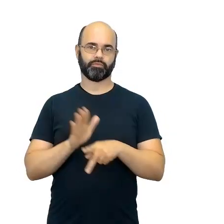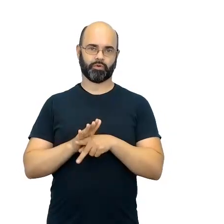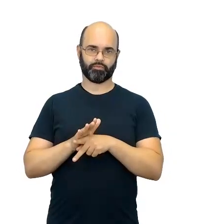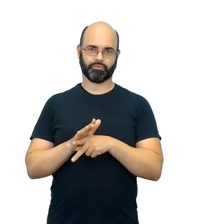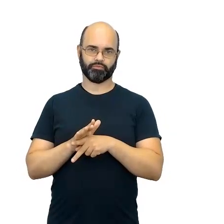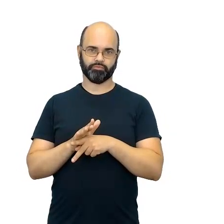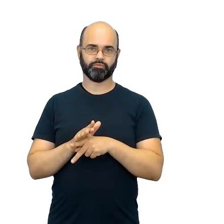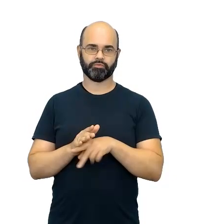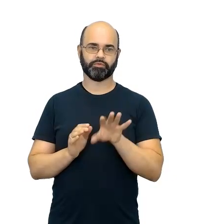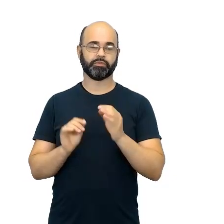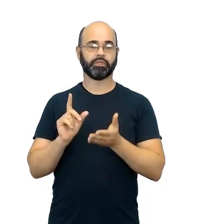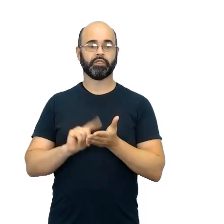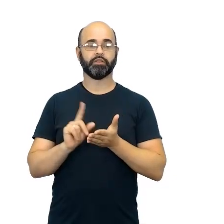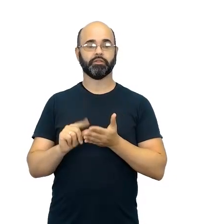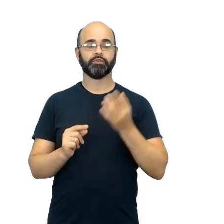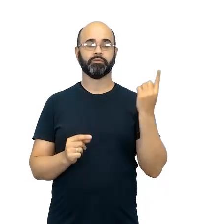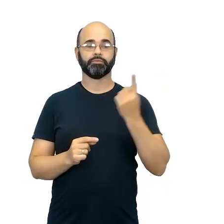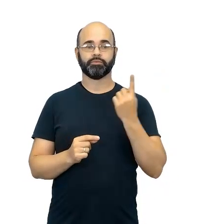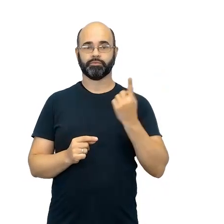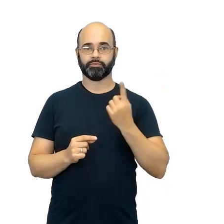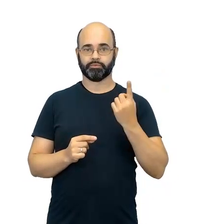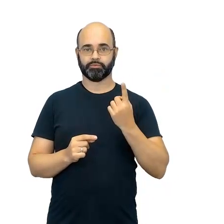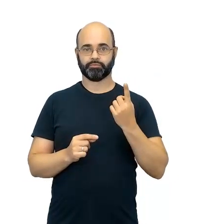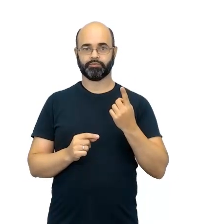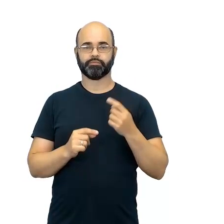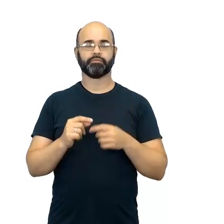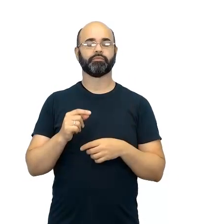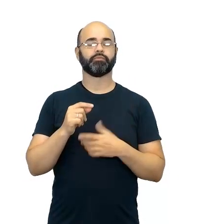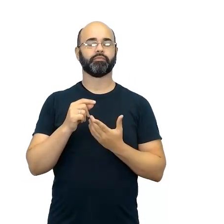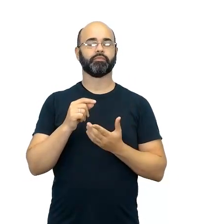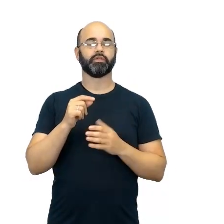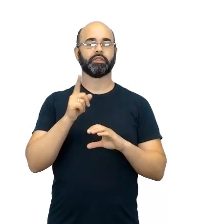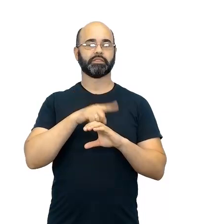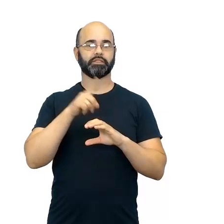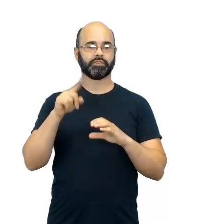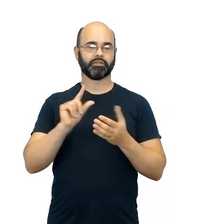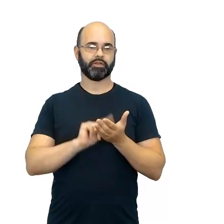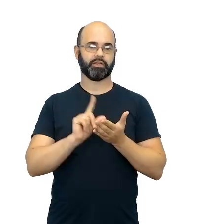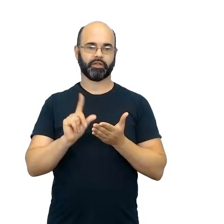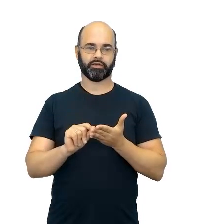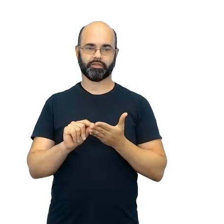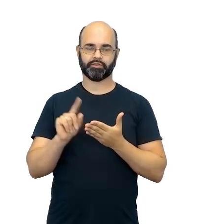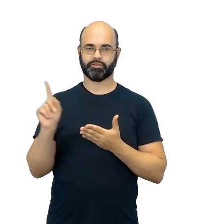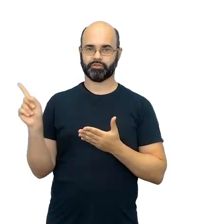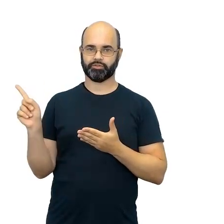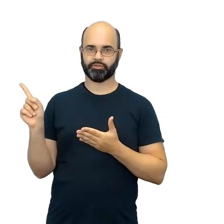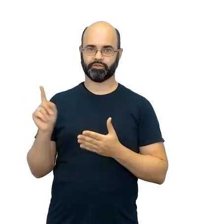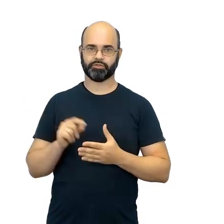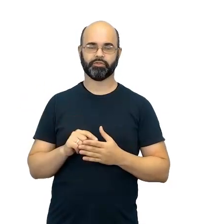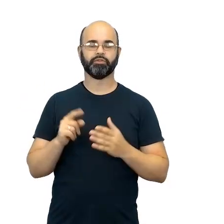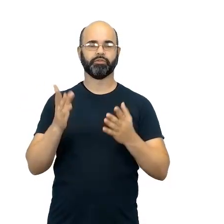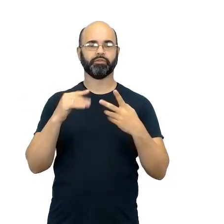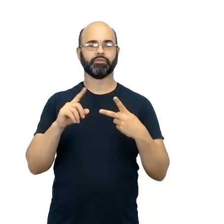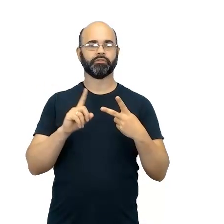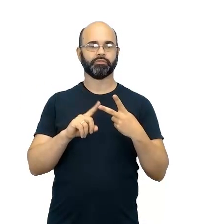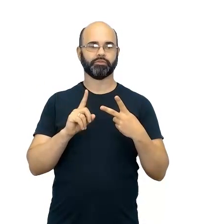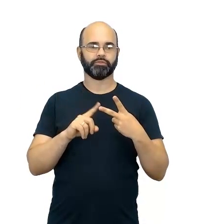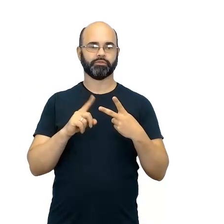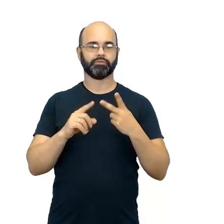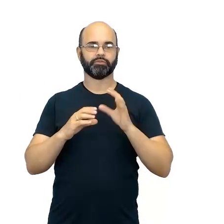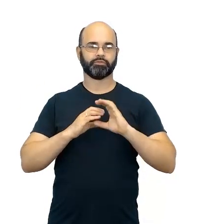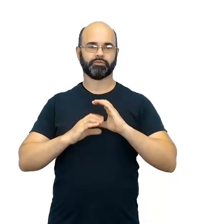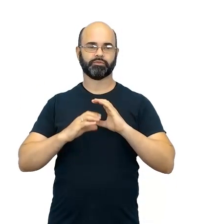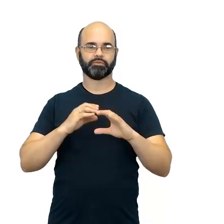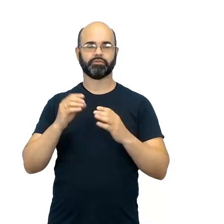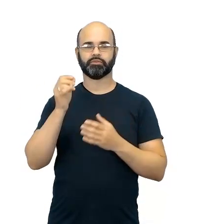o primeiro artigo é um artigo científico mesmo, uma revista indexada. O segundo é uma outra publicação, né, da revista Física